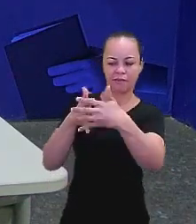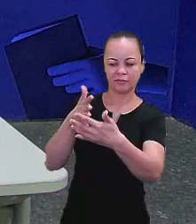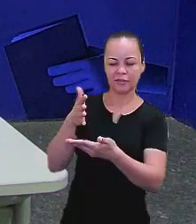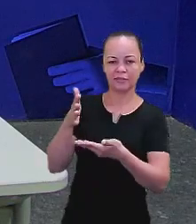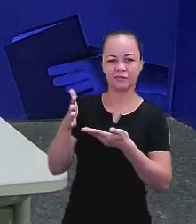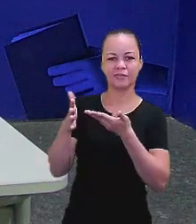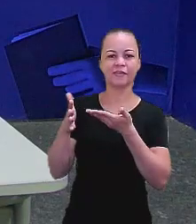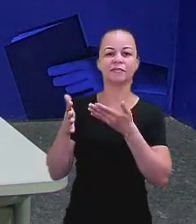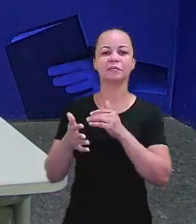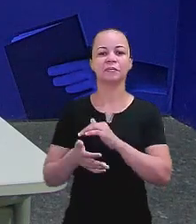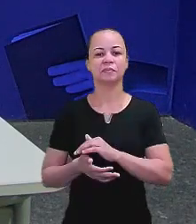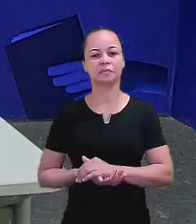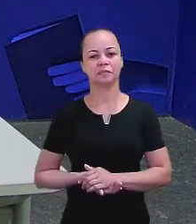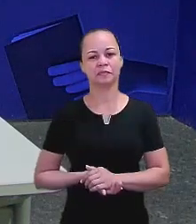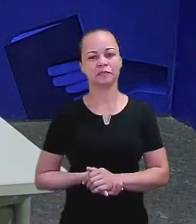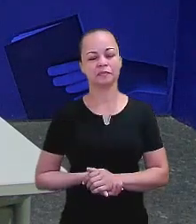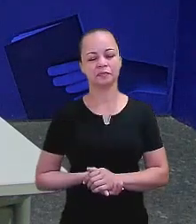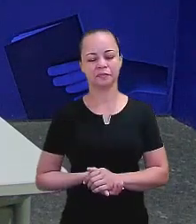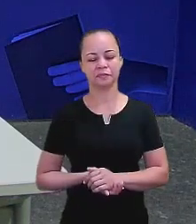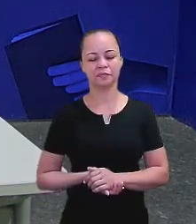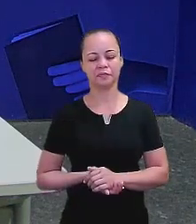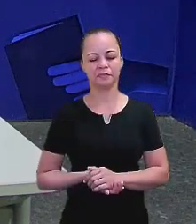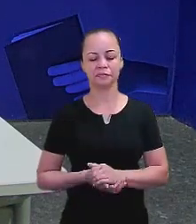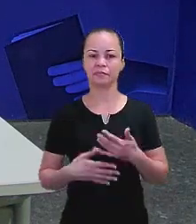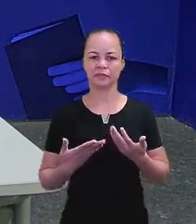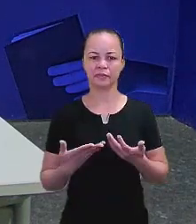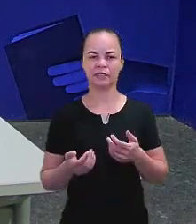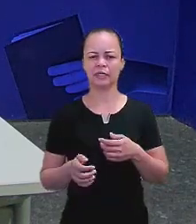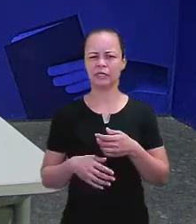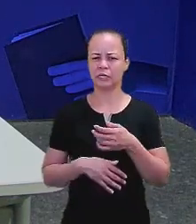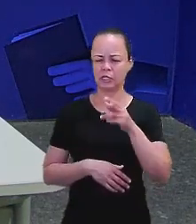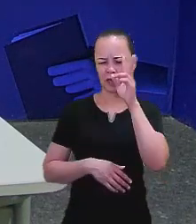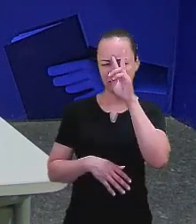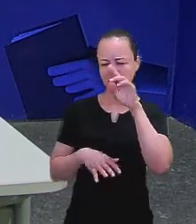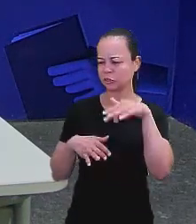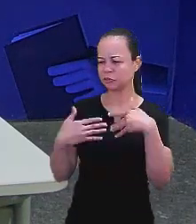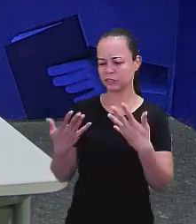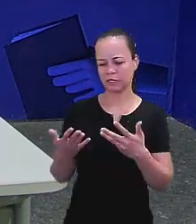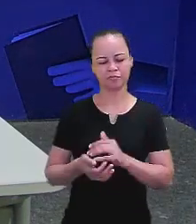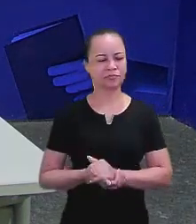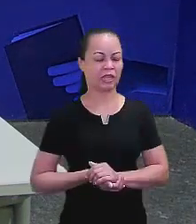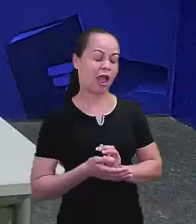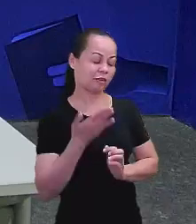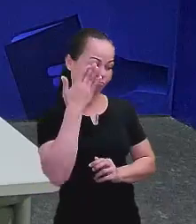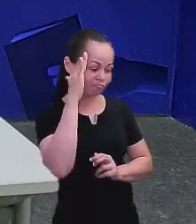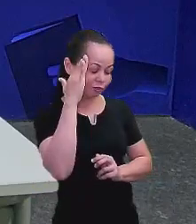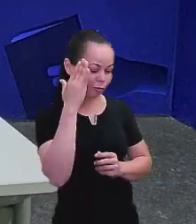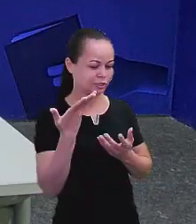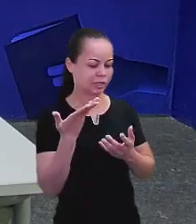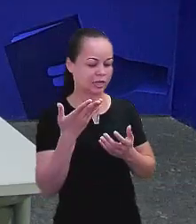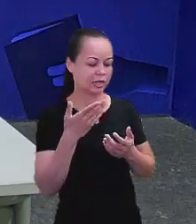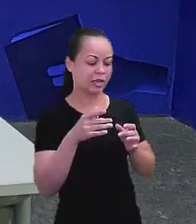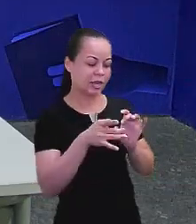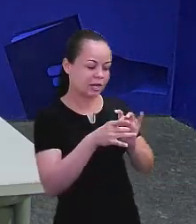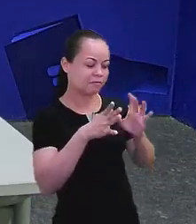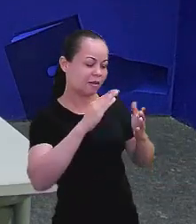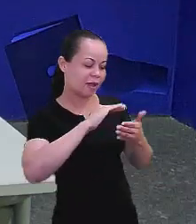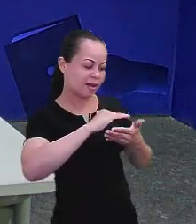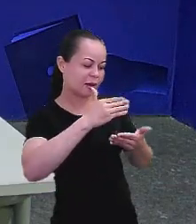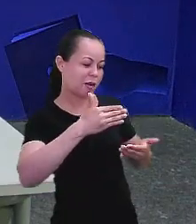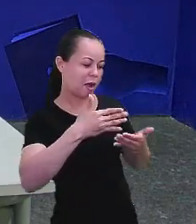prestar atenção. Então, que história será, Lilinha? Ai, não sei, baú, libera a história aí,